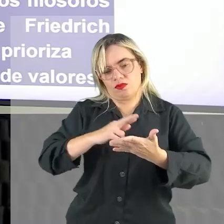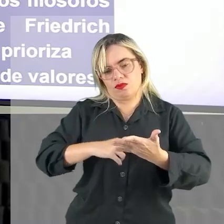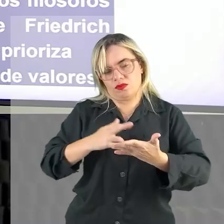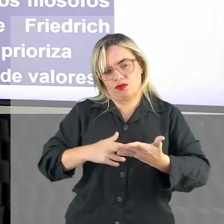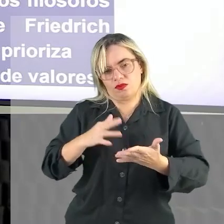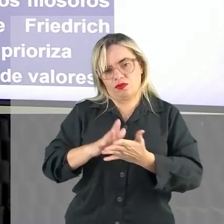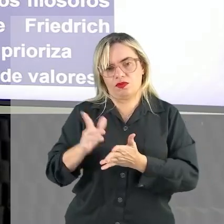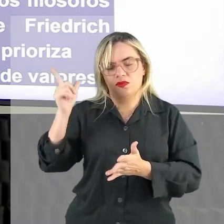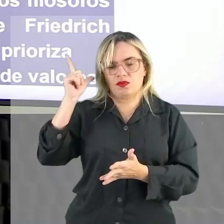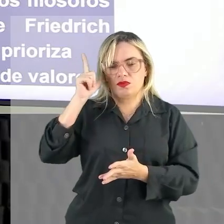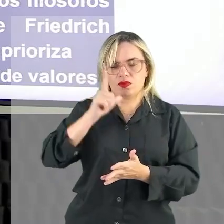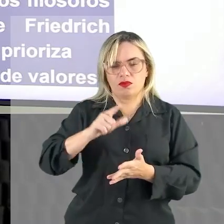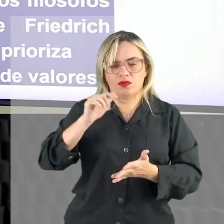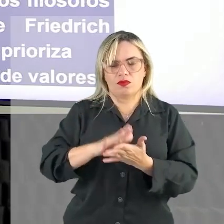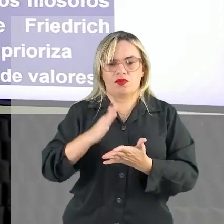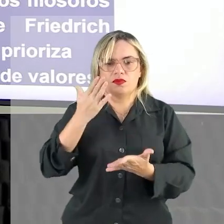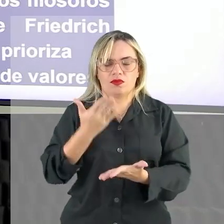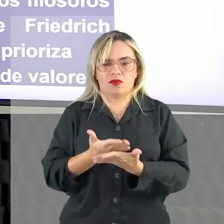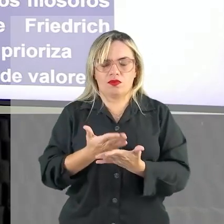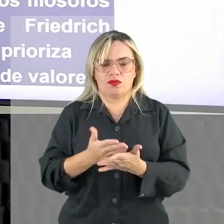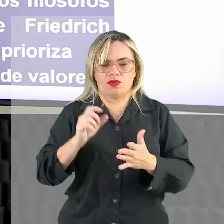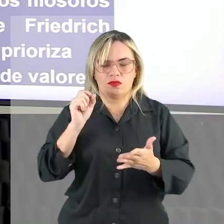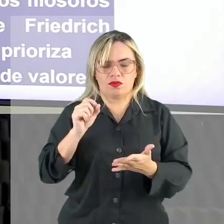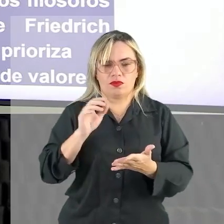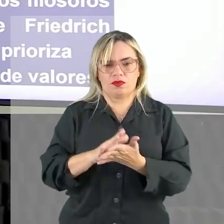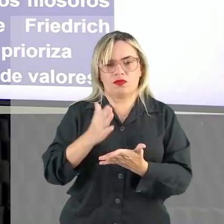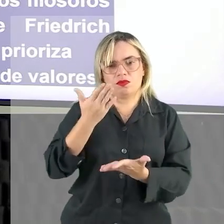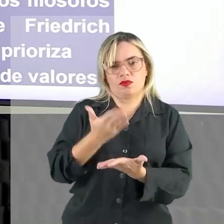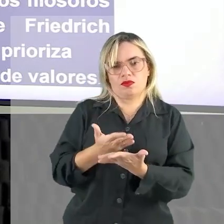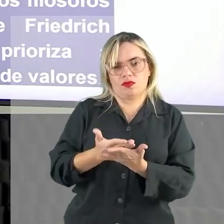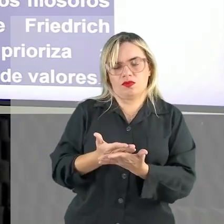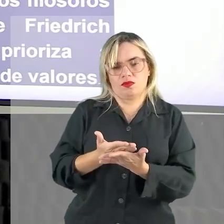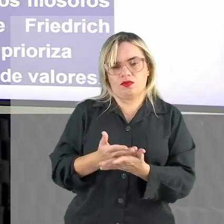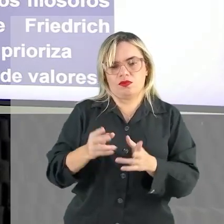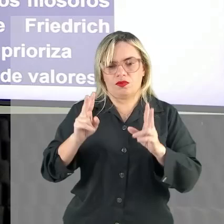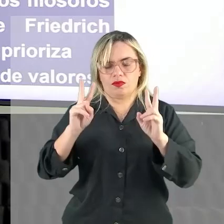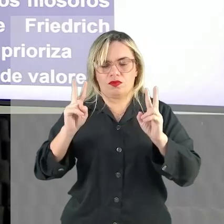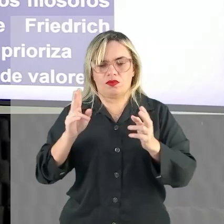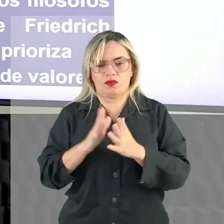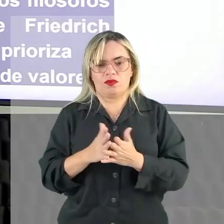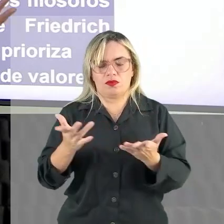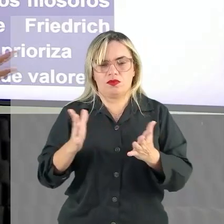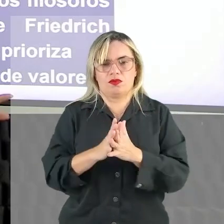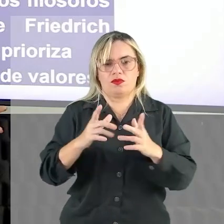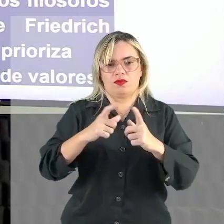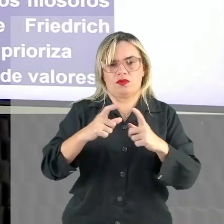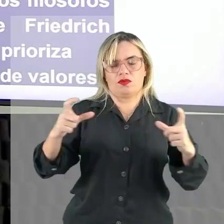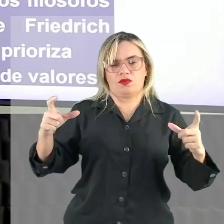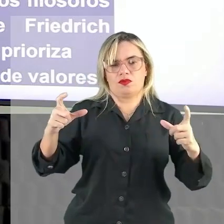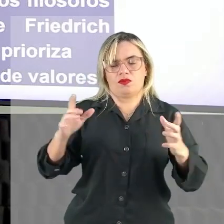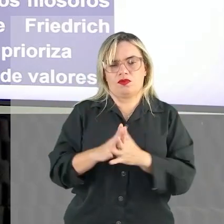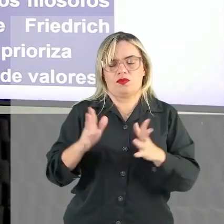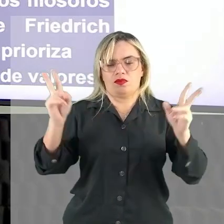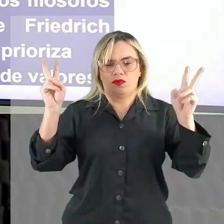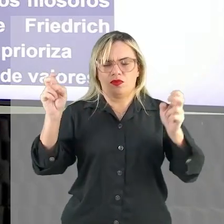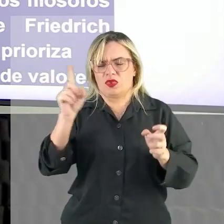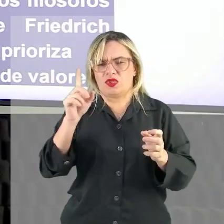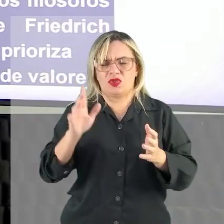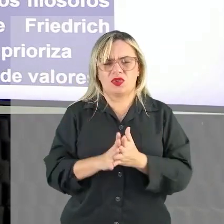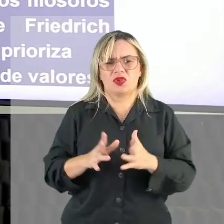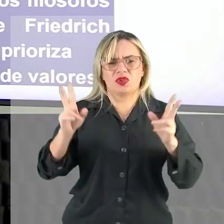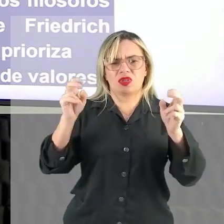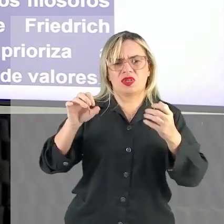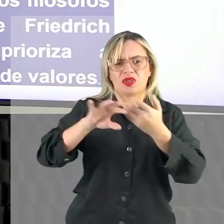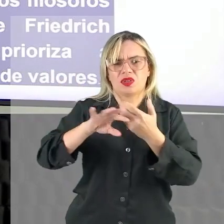ele consiga ali estudar. Então, estudem macrotemas, não estudem temas isolados e